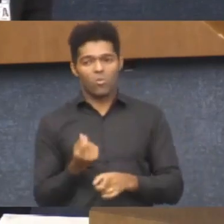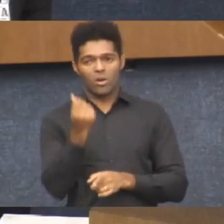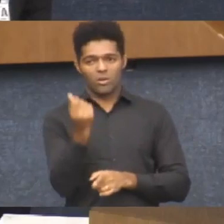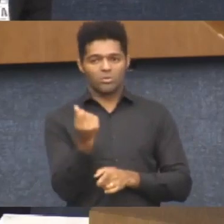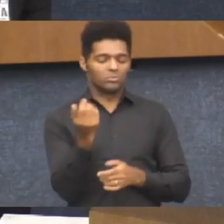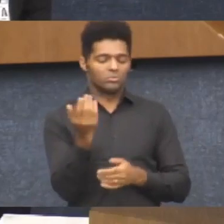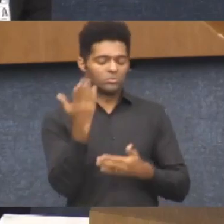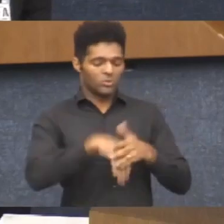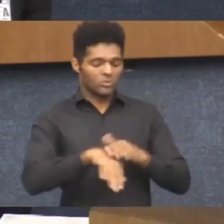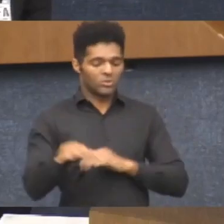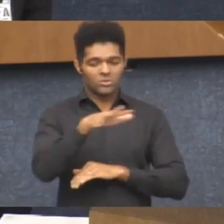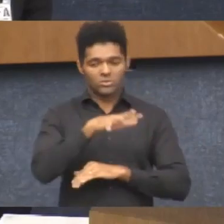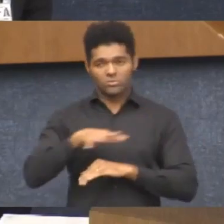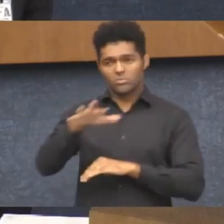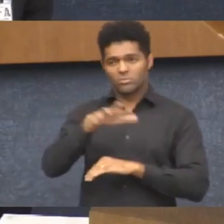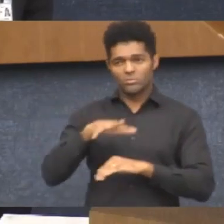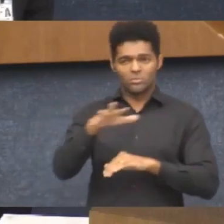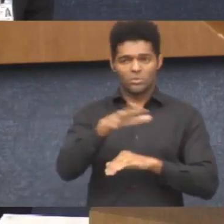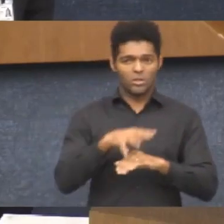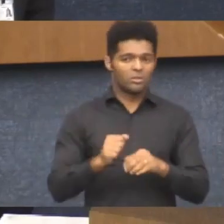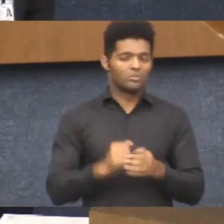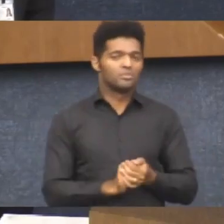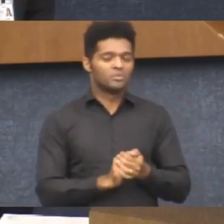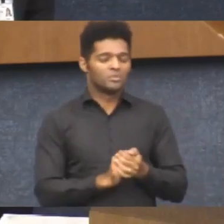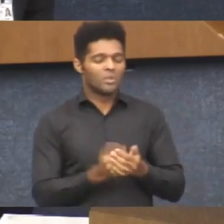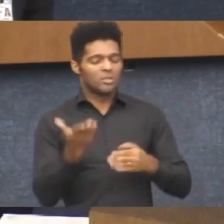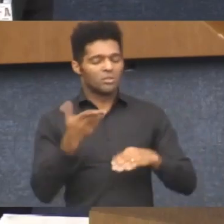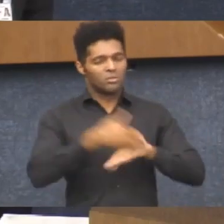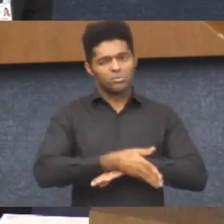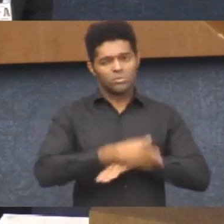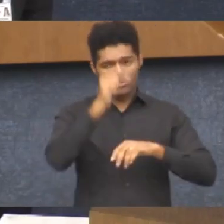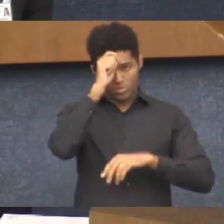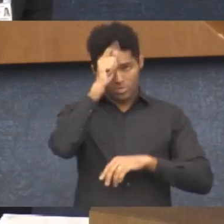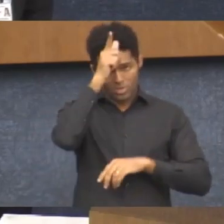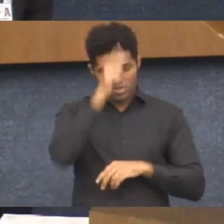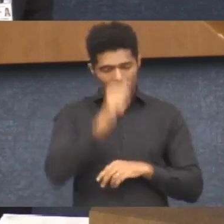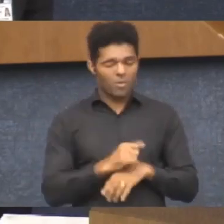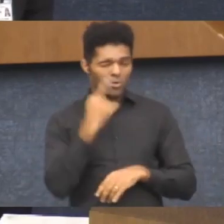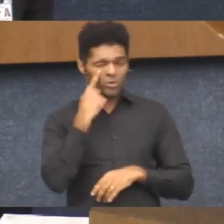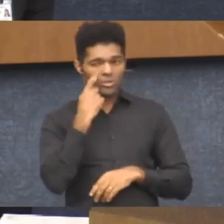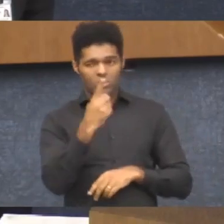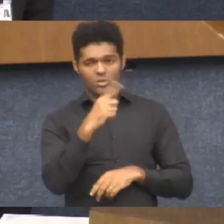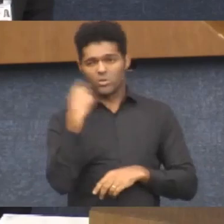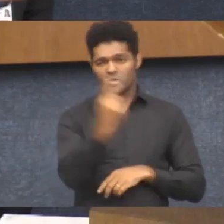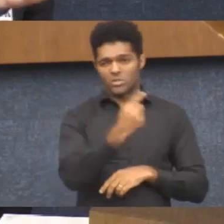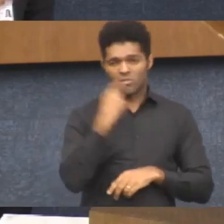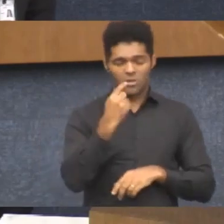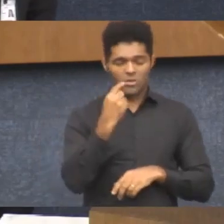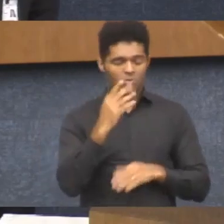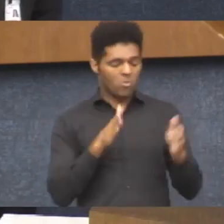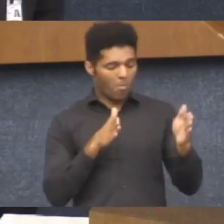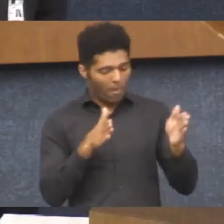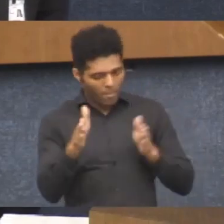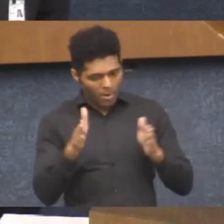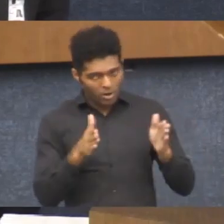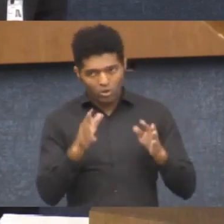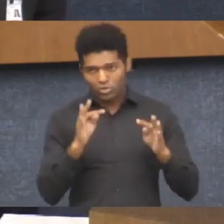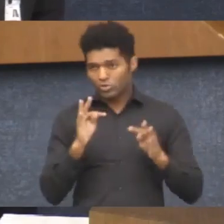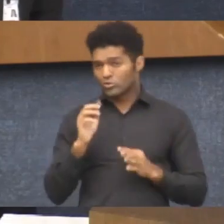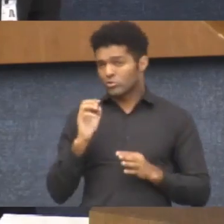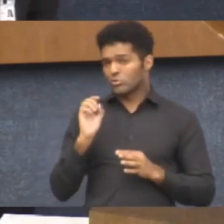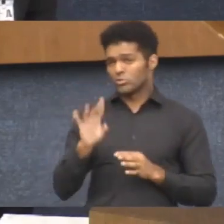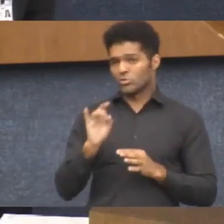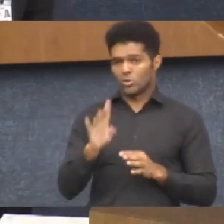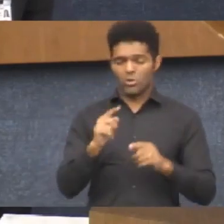E quando a gente está falando aqui, pessoal, isso é muito interessante, a gente está vendo um recorte, porque o médico ou qualquer atributo na atenção